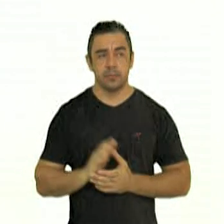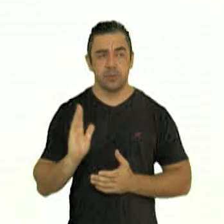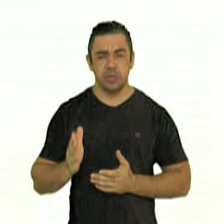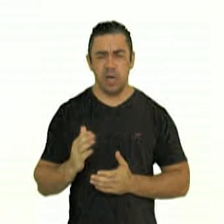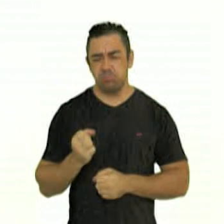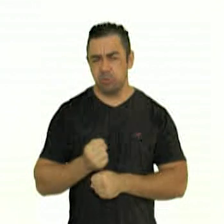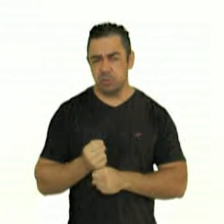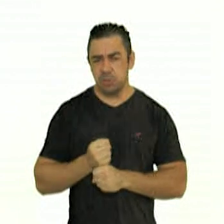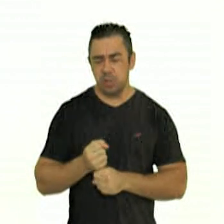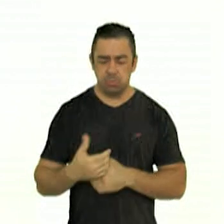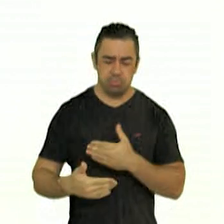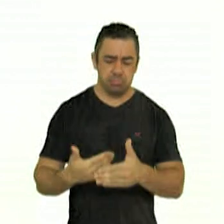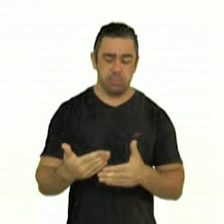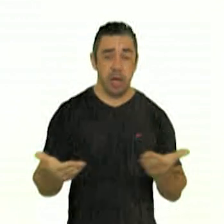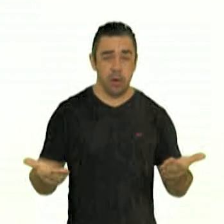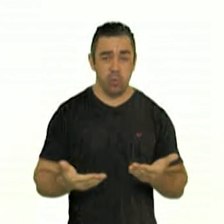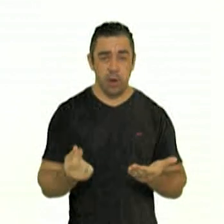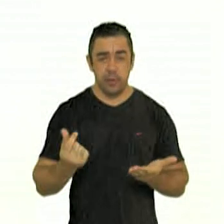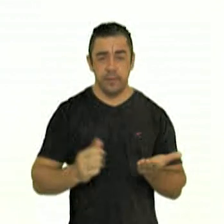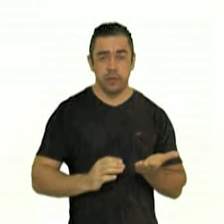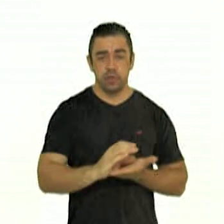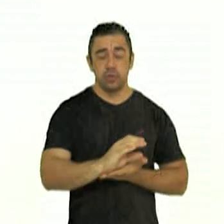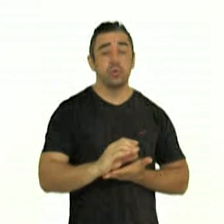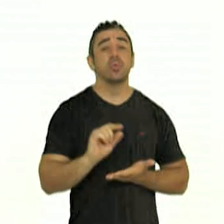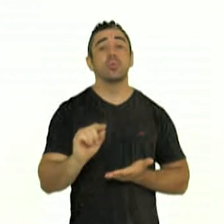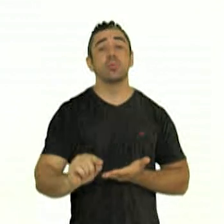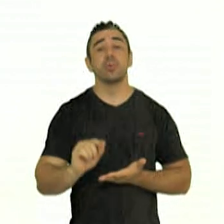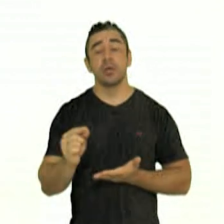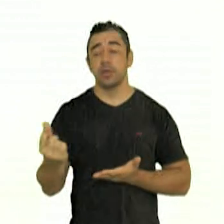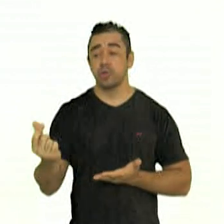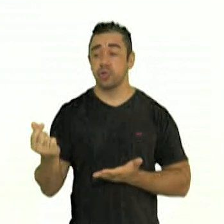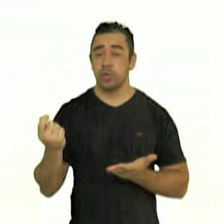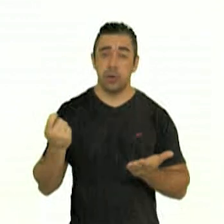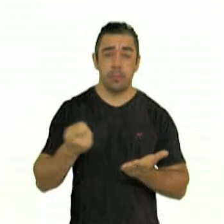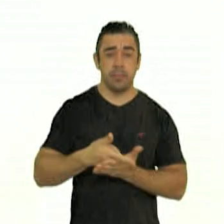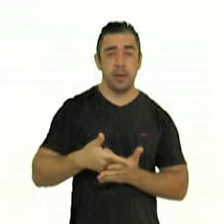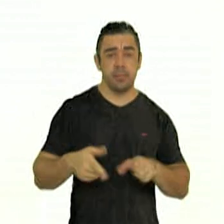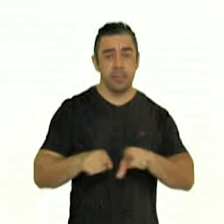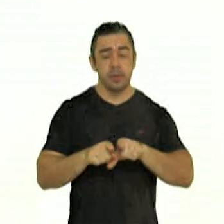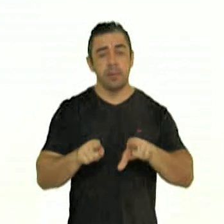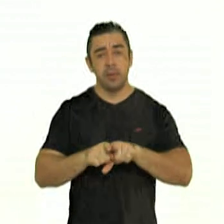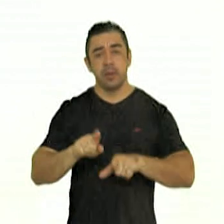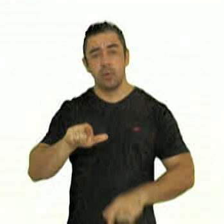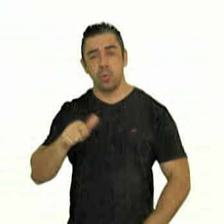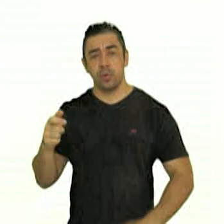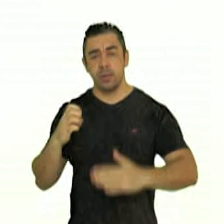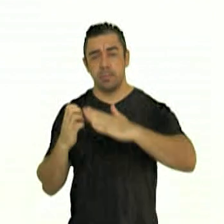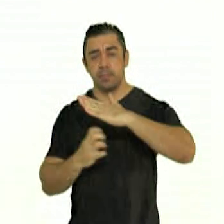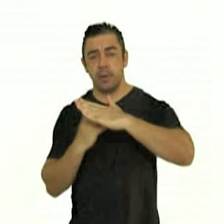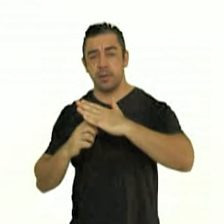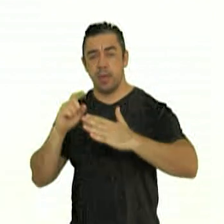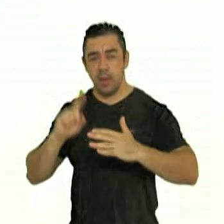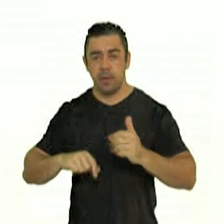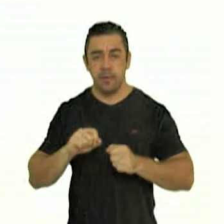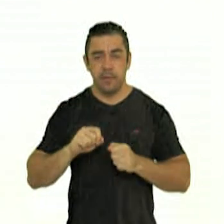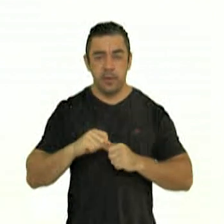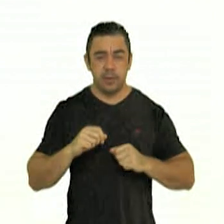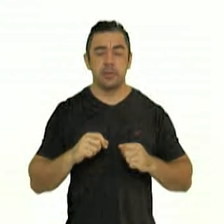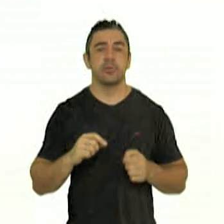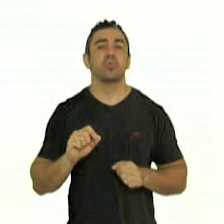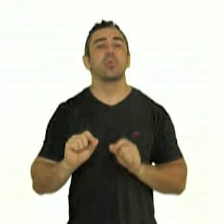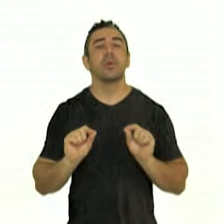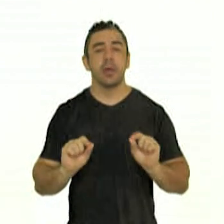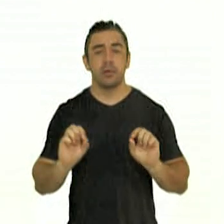décadas para agora, vem investindo, recebendo investimentos, né, de multinacionais, vem se destacando na produção de softwares,